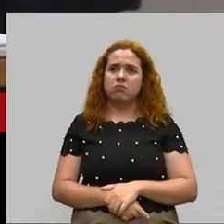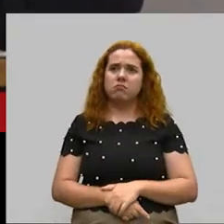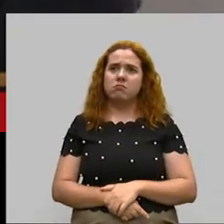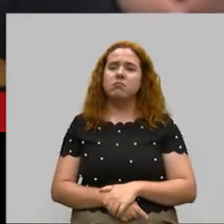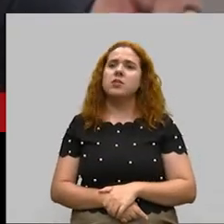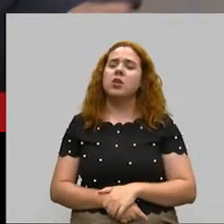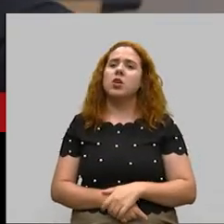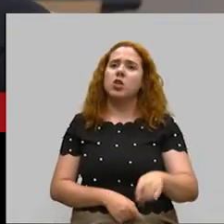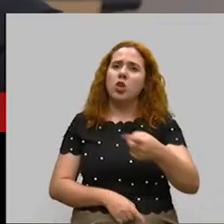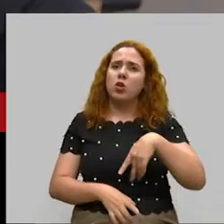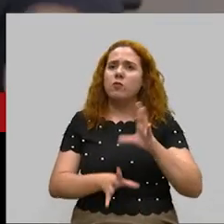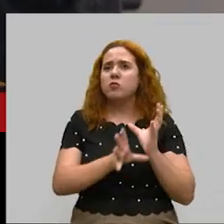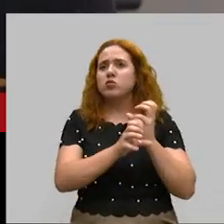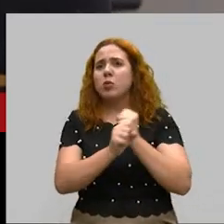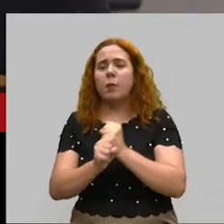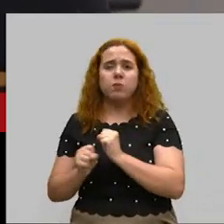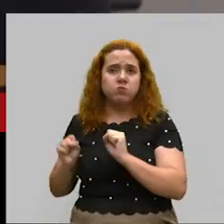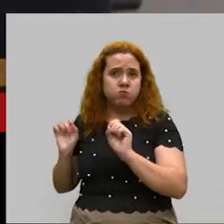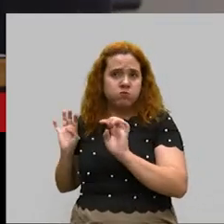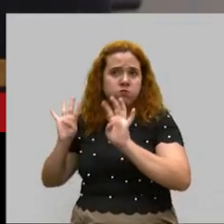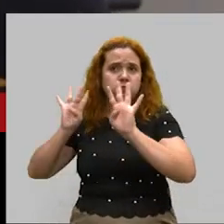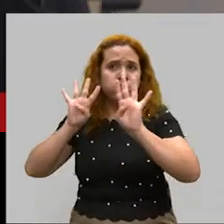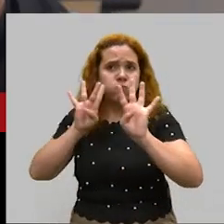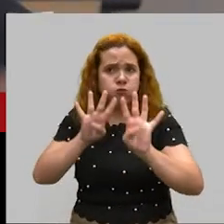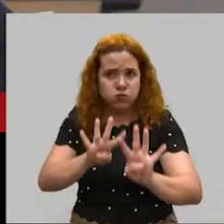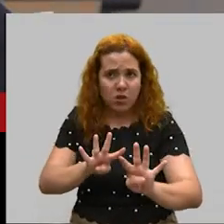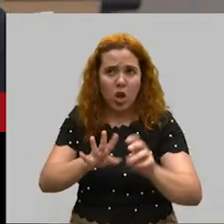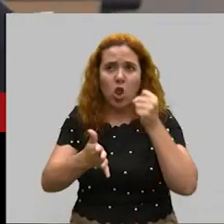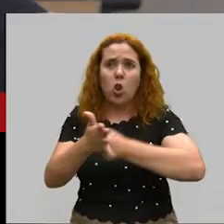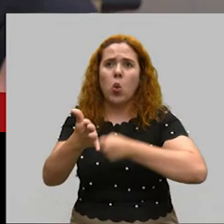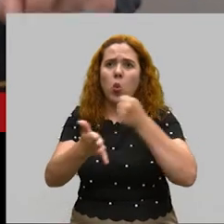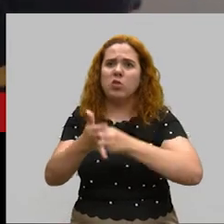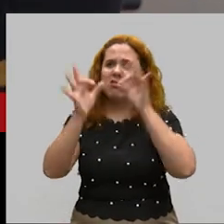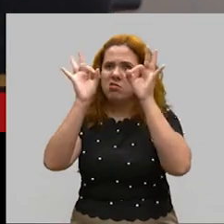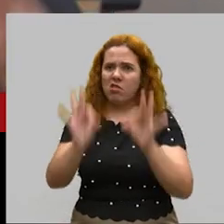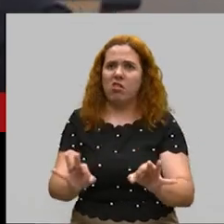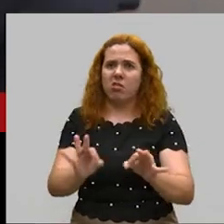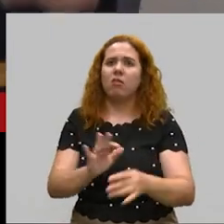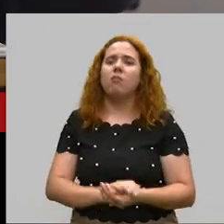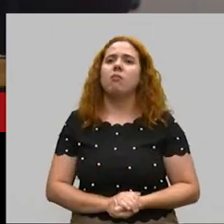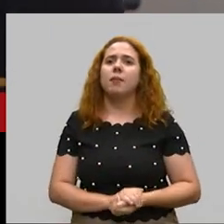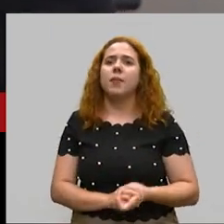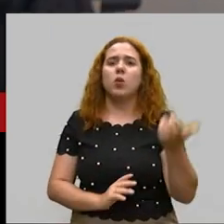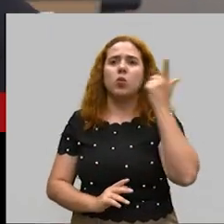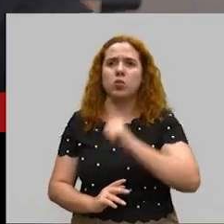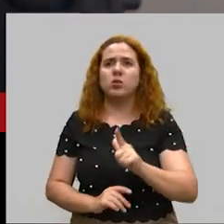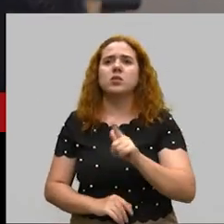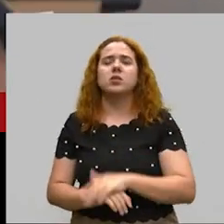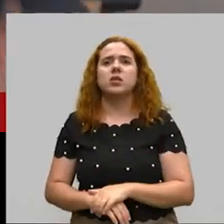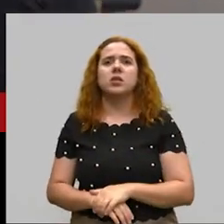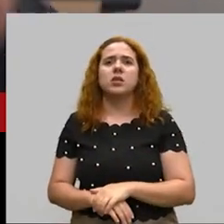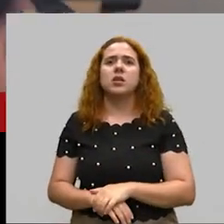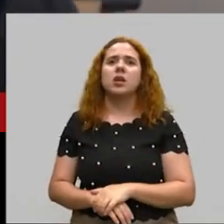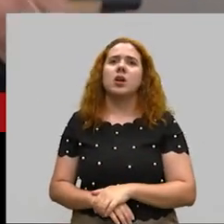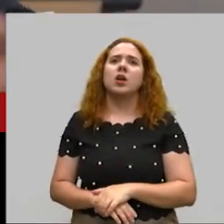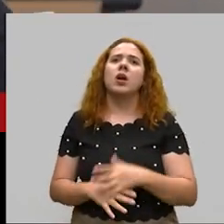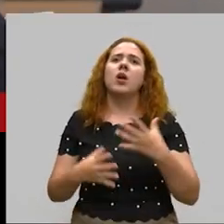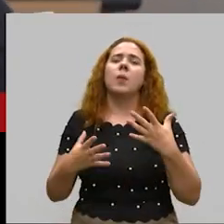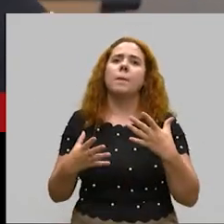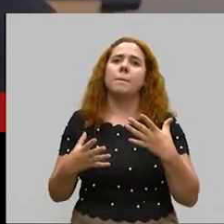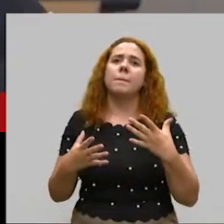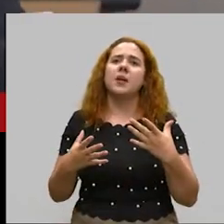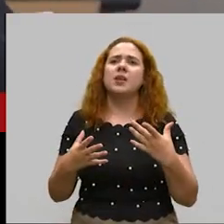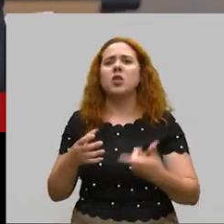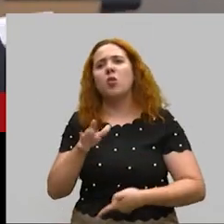aqueles que estão também fazendo uma luta justa para que não haja uma adesão ao regime de recuperação